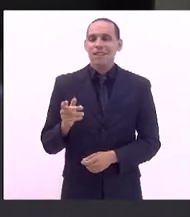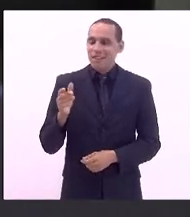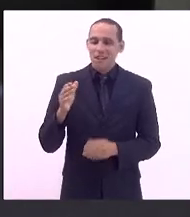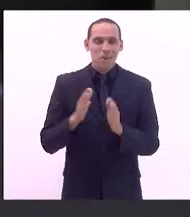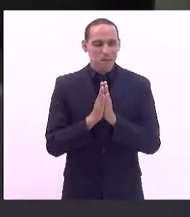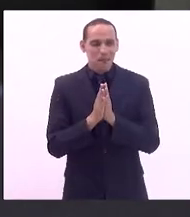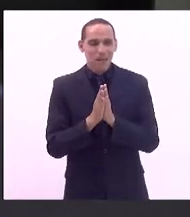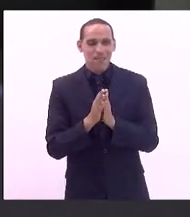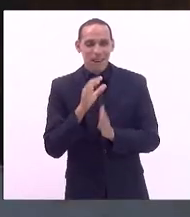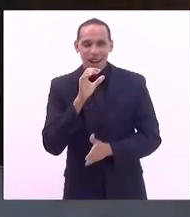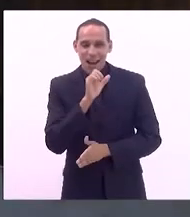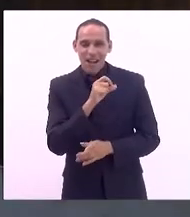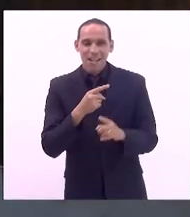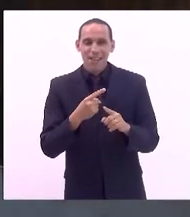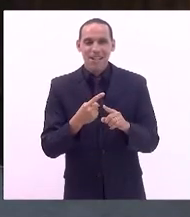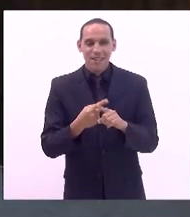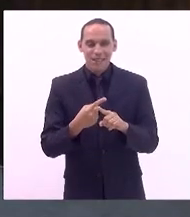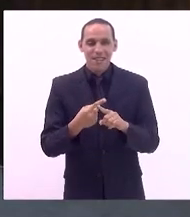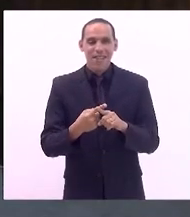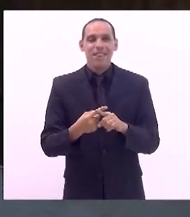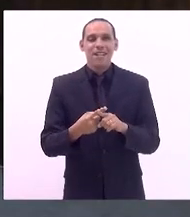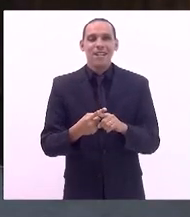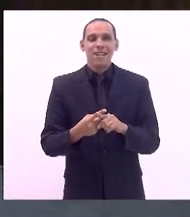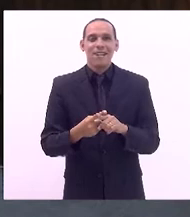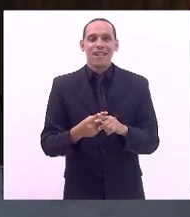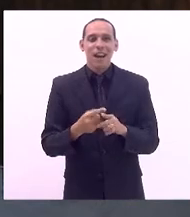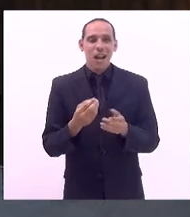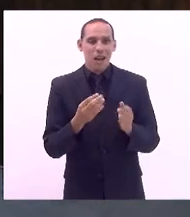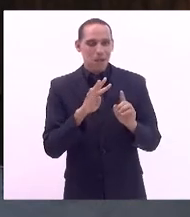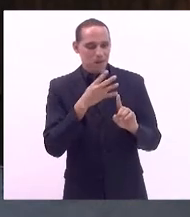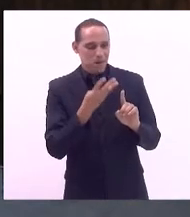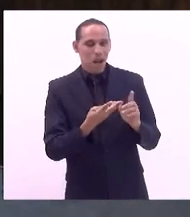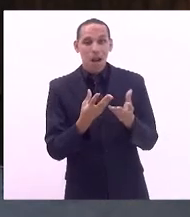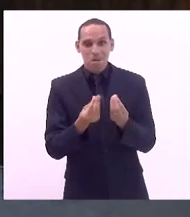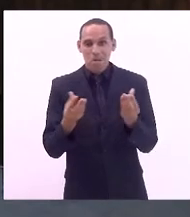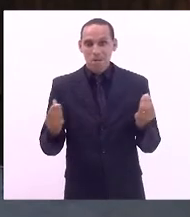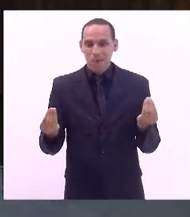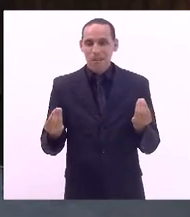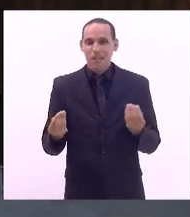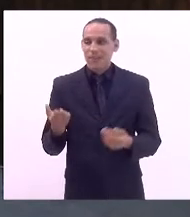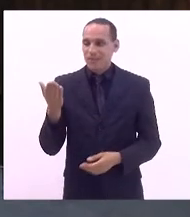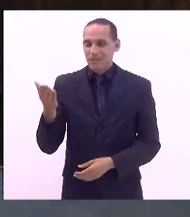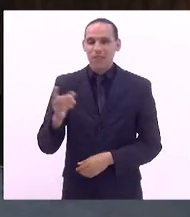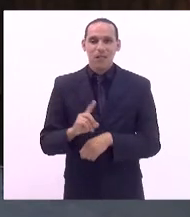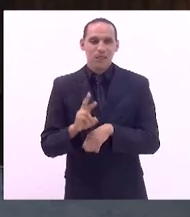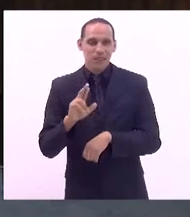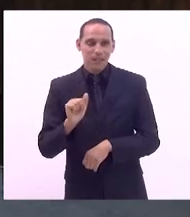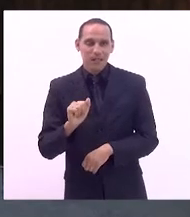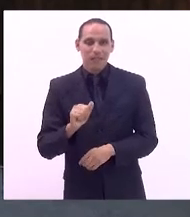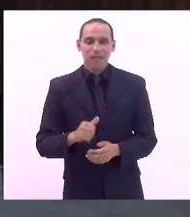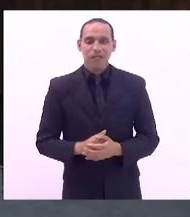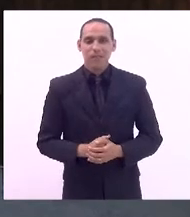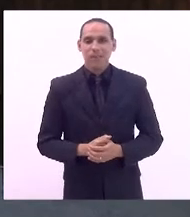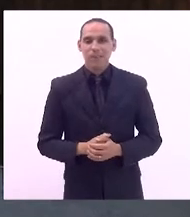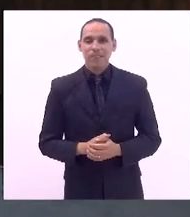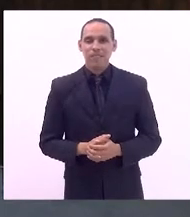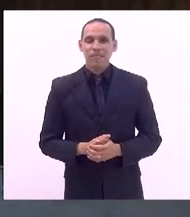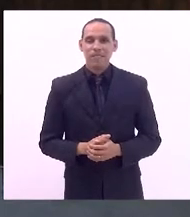homenagens é que são muitas com a palavra a Doutora Elizabeth Olá